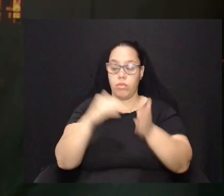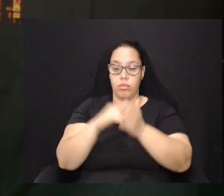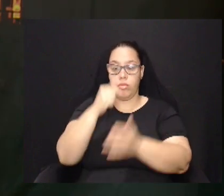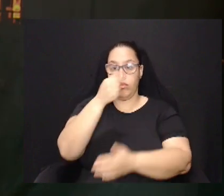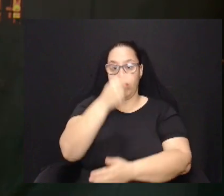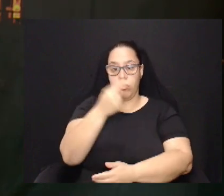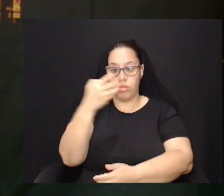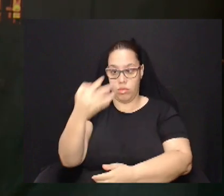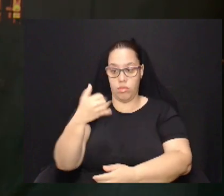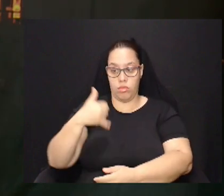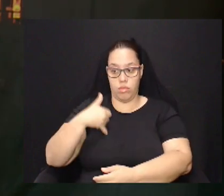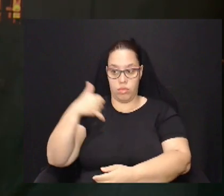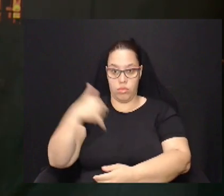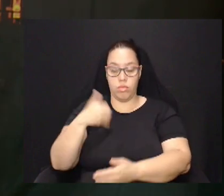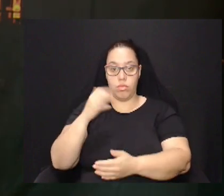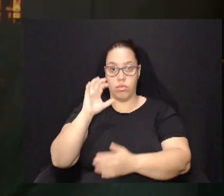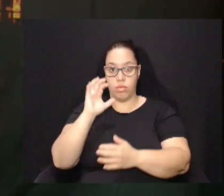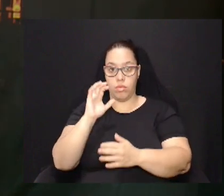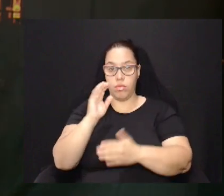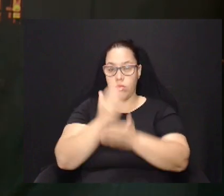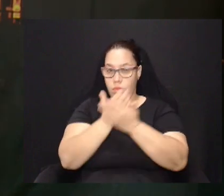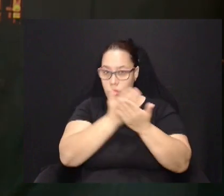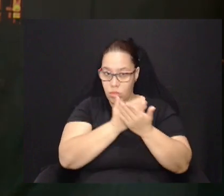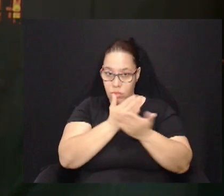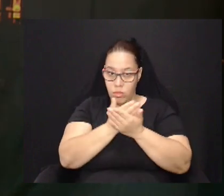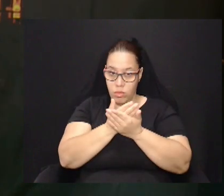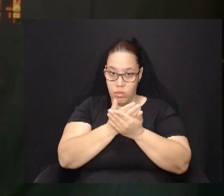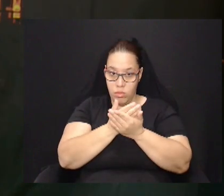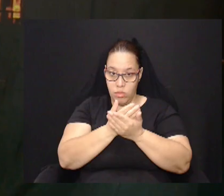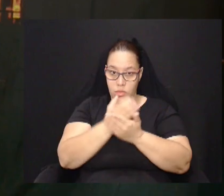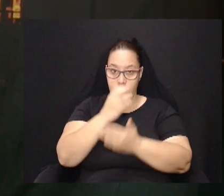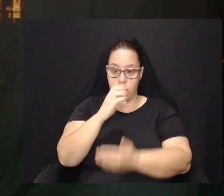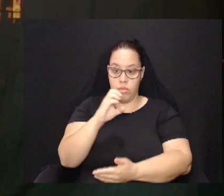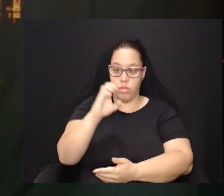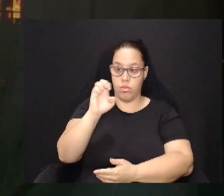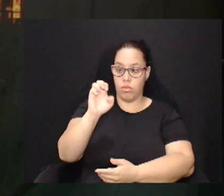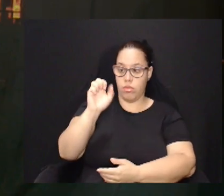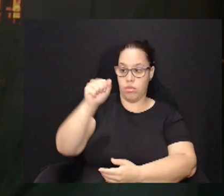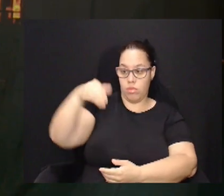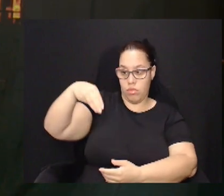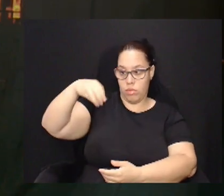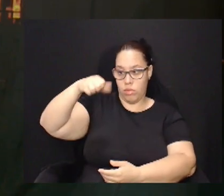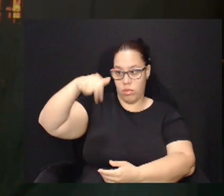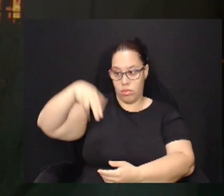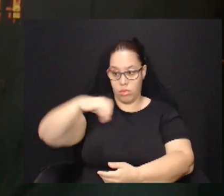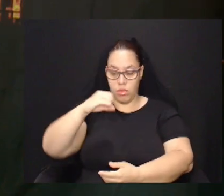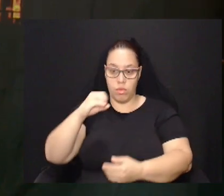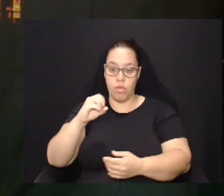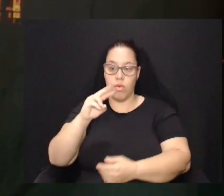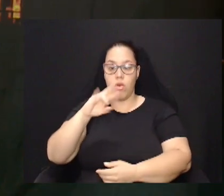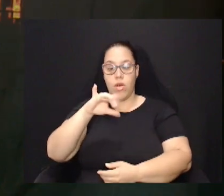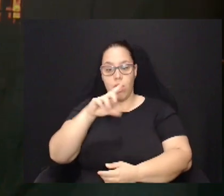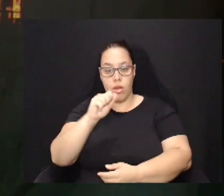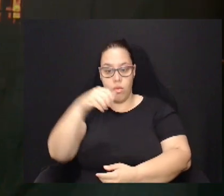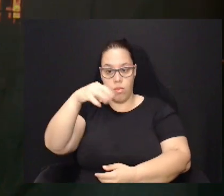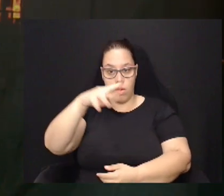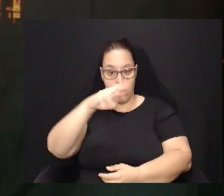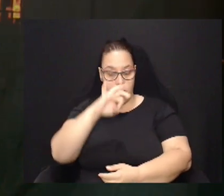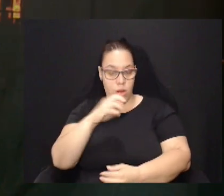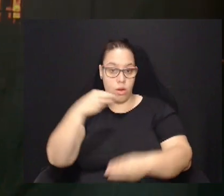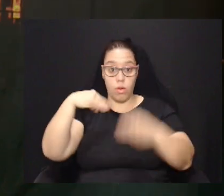aulas acontecem no Semaneco, na Vila Marieta, e são duas opções, musicalização